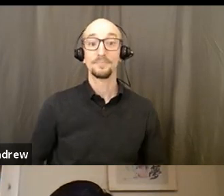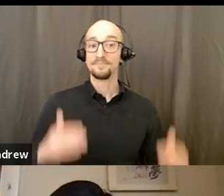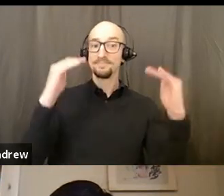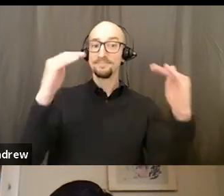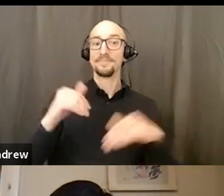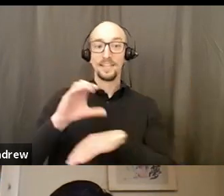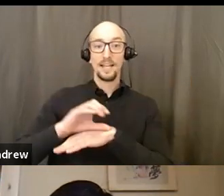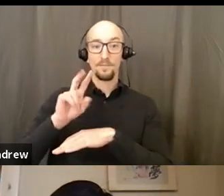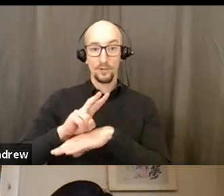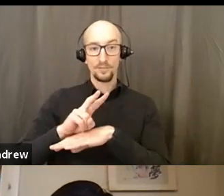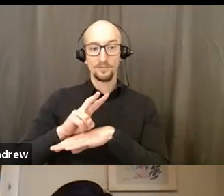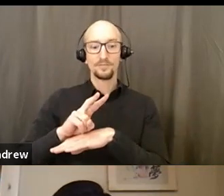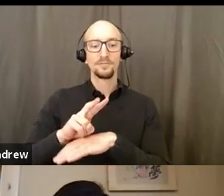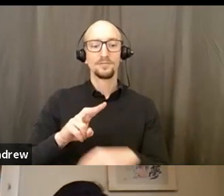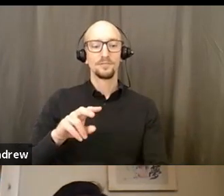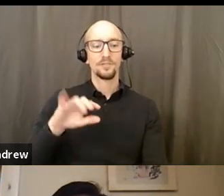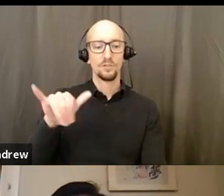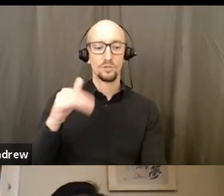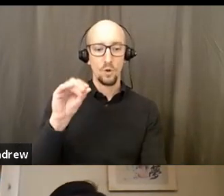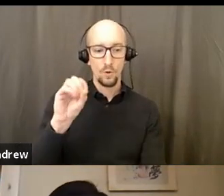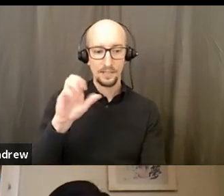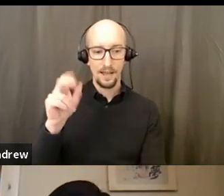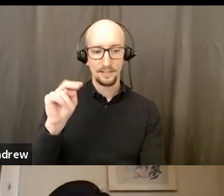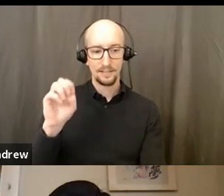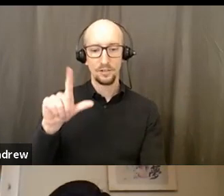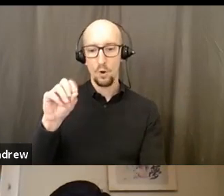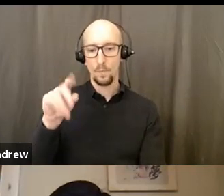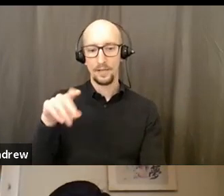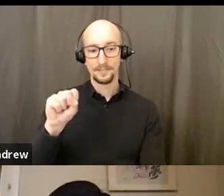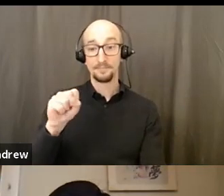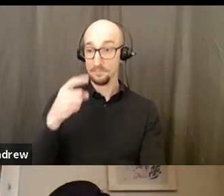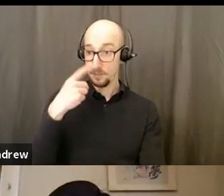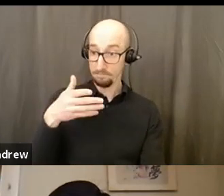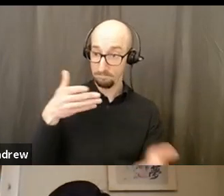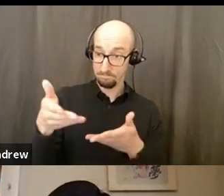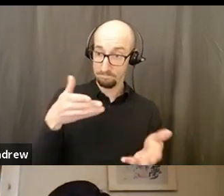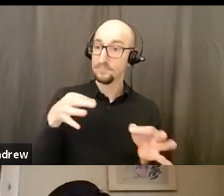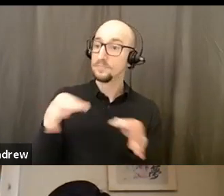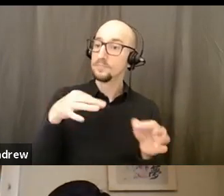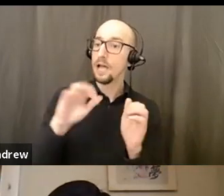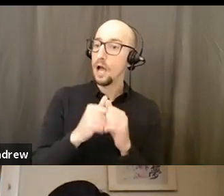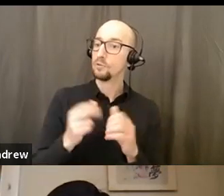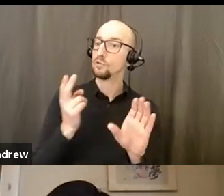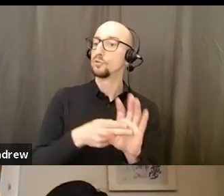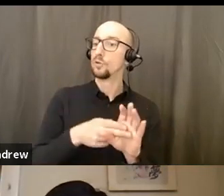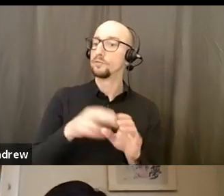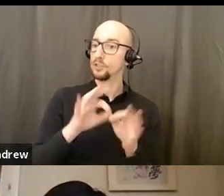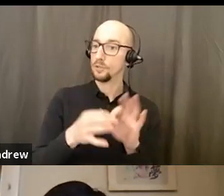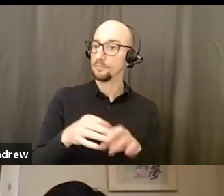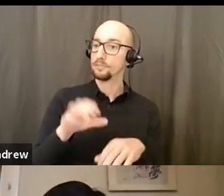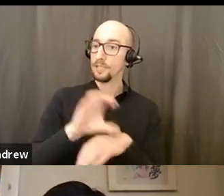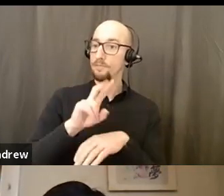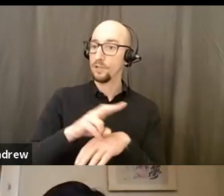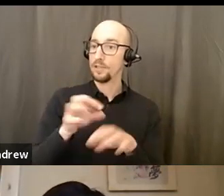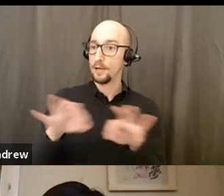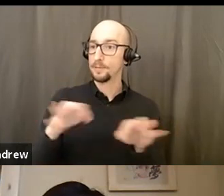interpreter is Josanne Lopes. Will you please give the Zoom instructions in Cape Verdean? Thank you, Mr. Contempasis. Good evening,